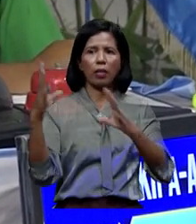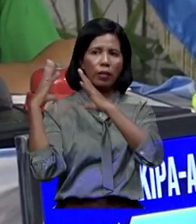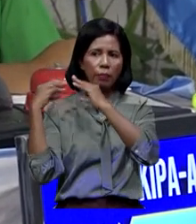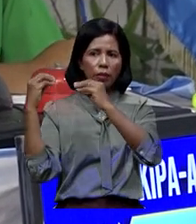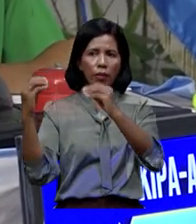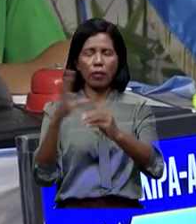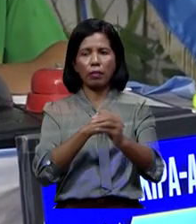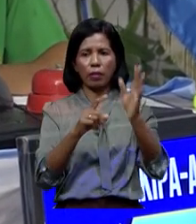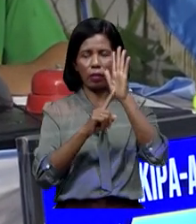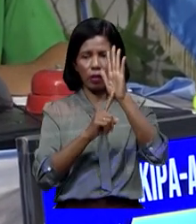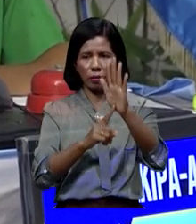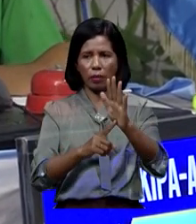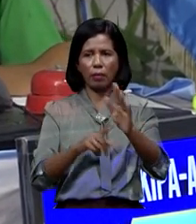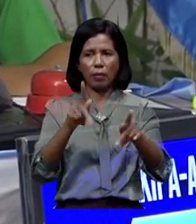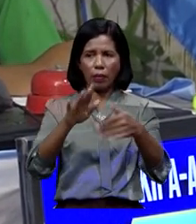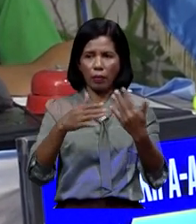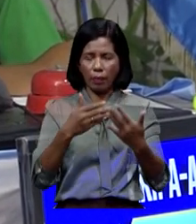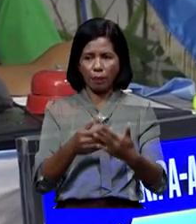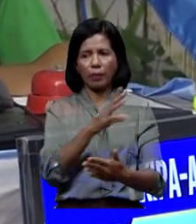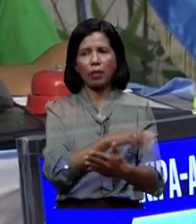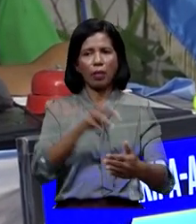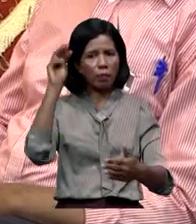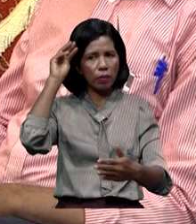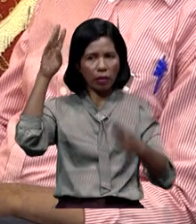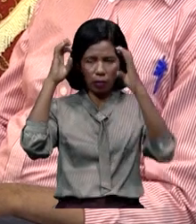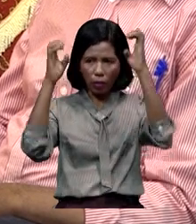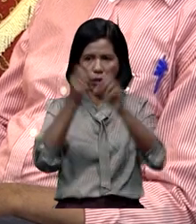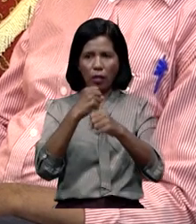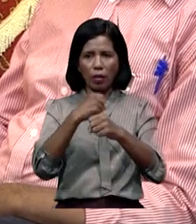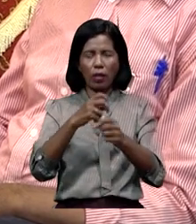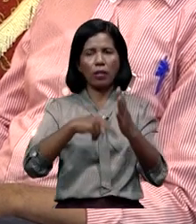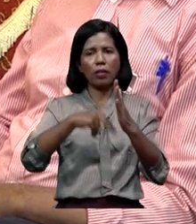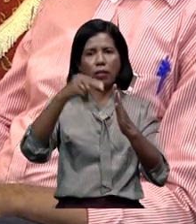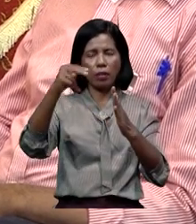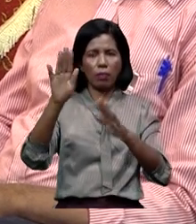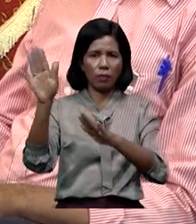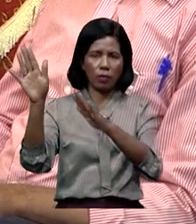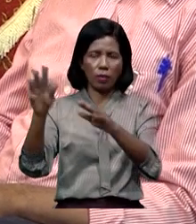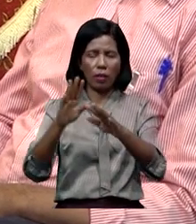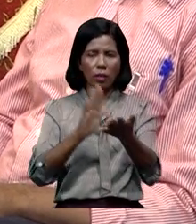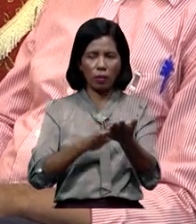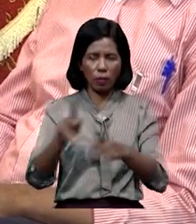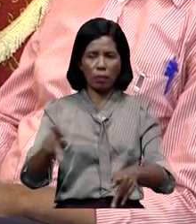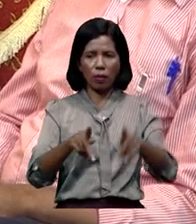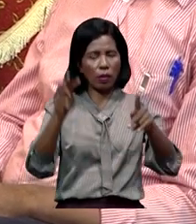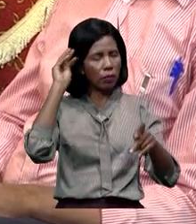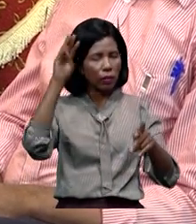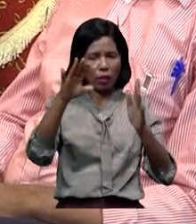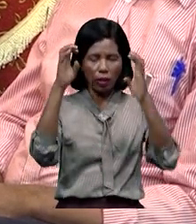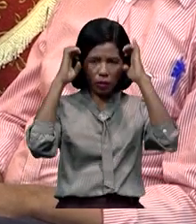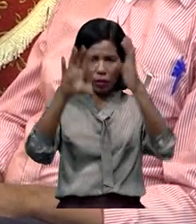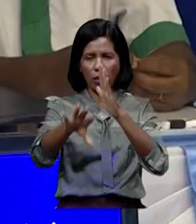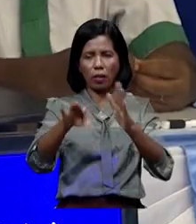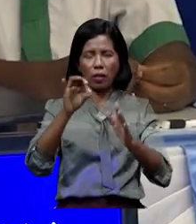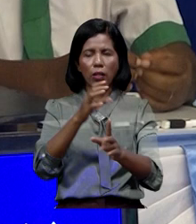e Transformação dos Cidadãos. Sertame refere Ministério da Educação se halau e a nível regional. Escola Público Sira nebe mak Ministério da Educação hili